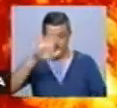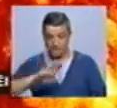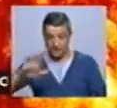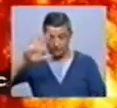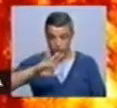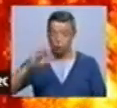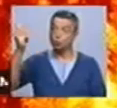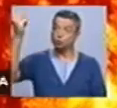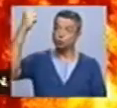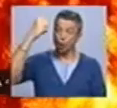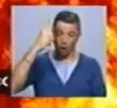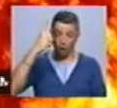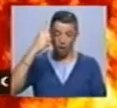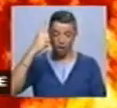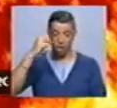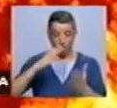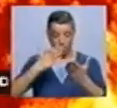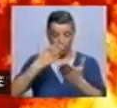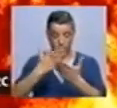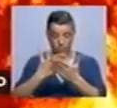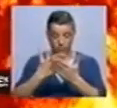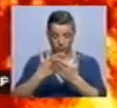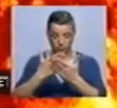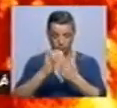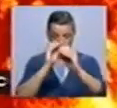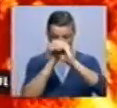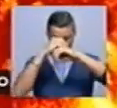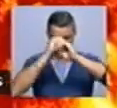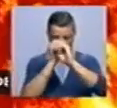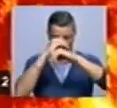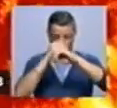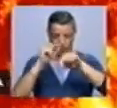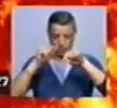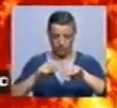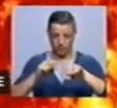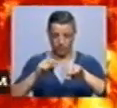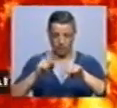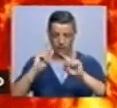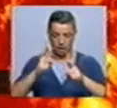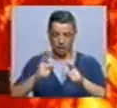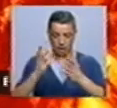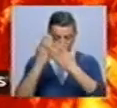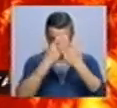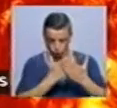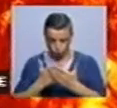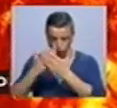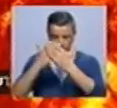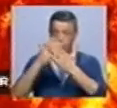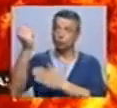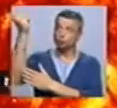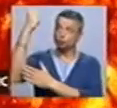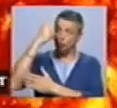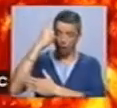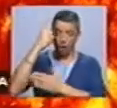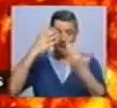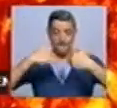dadas pelo SOO, o telescópio espacial que está precisamente a estudar o Sol. Portanto, encontramos